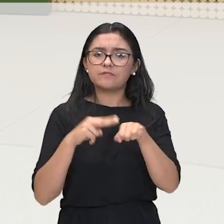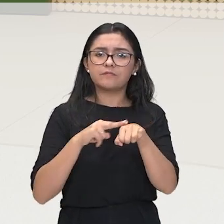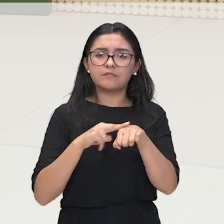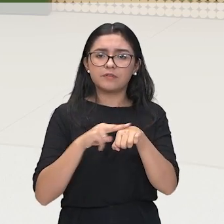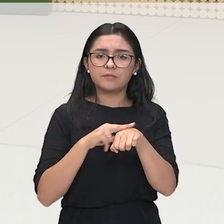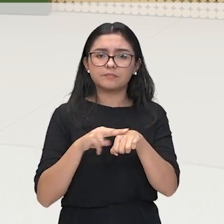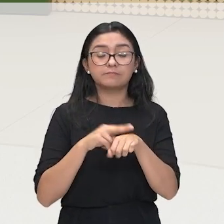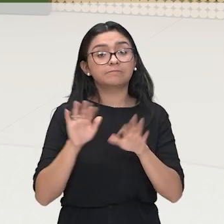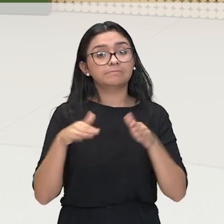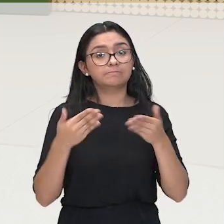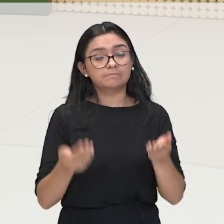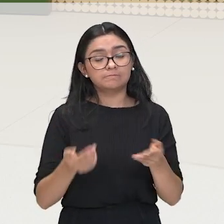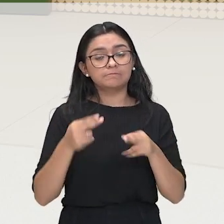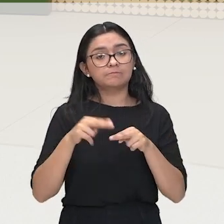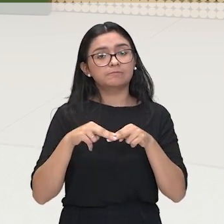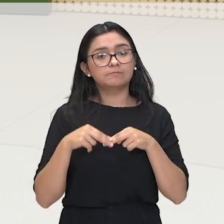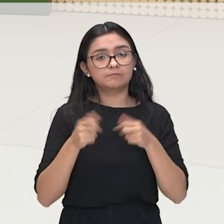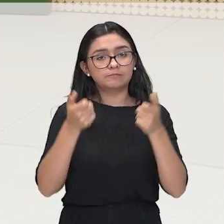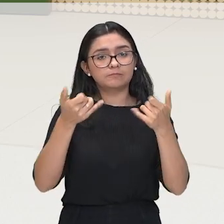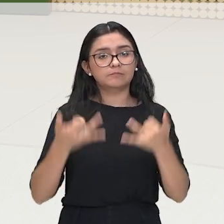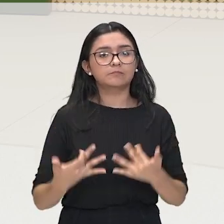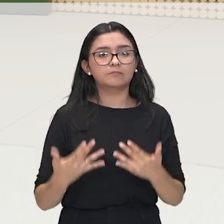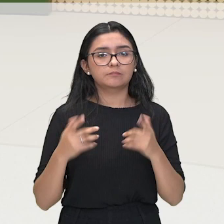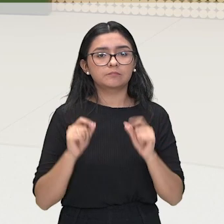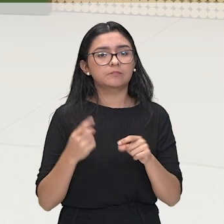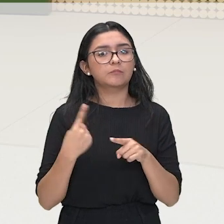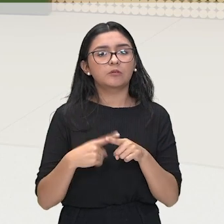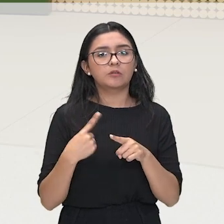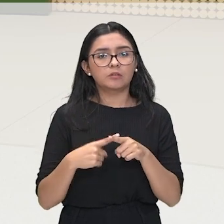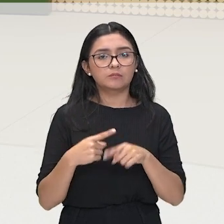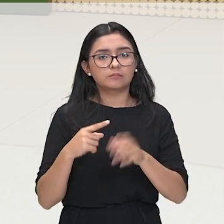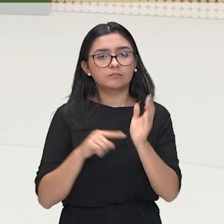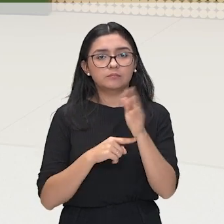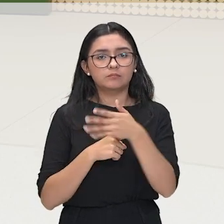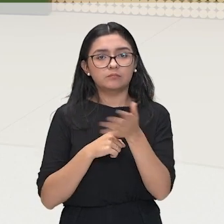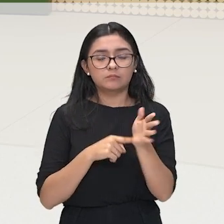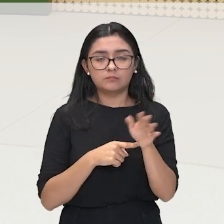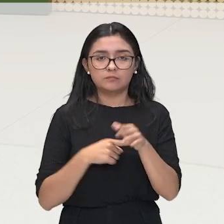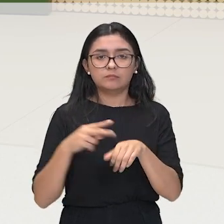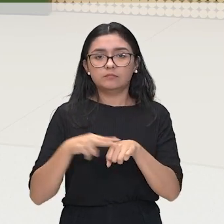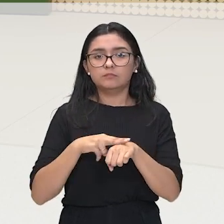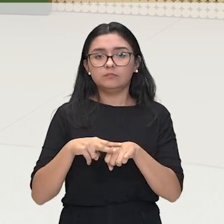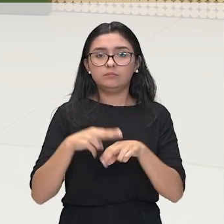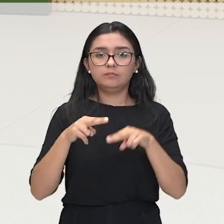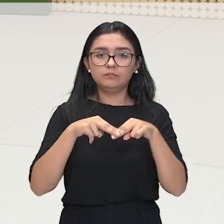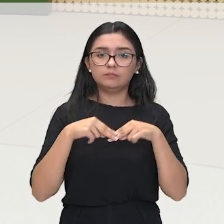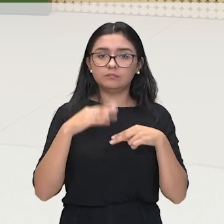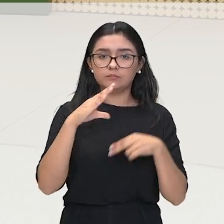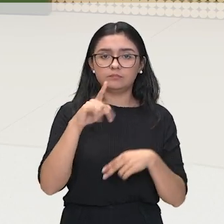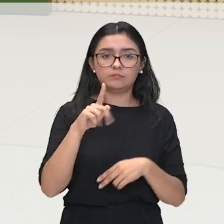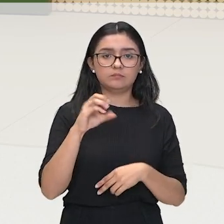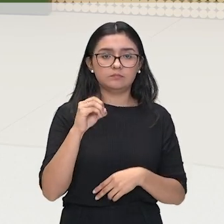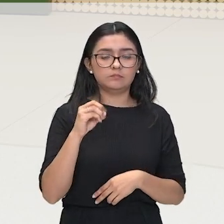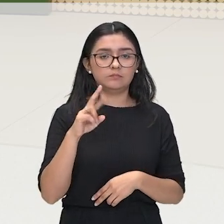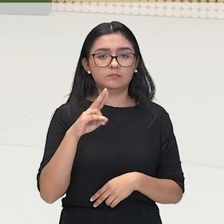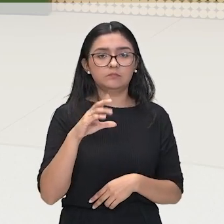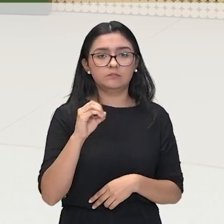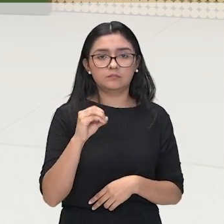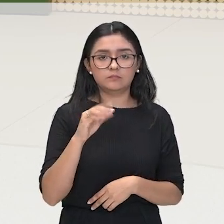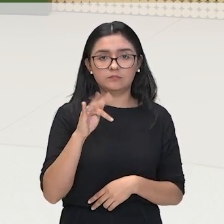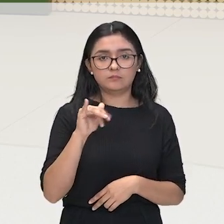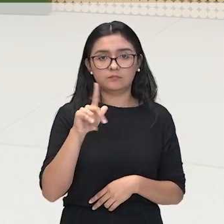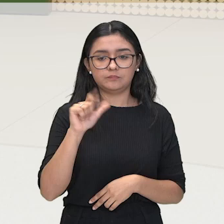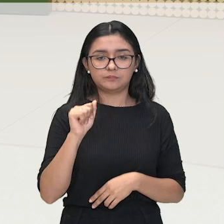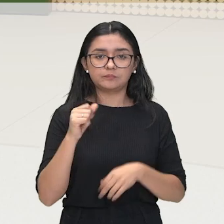É exatamente por isso, né, pessoal? Por que as folhas são verdes? Porque a clorofila, que é aquela molécula que está na folha,